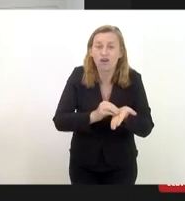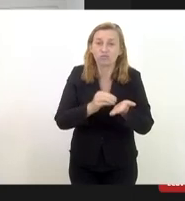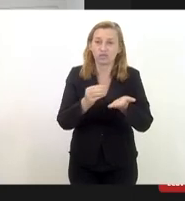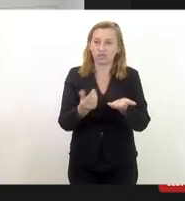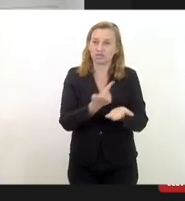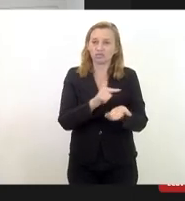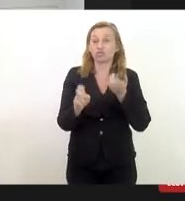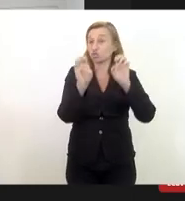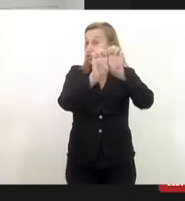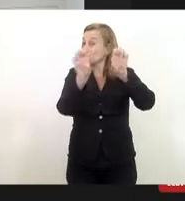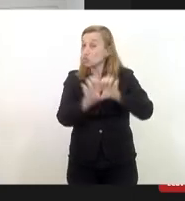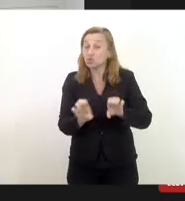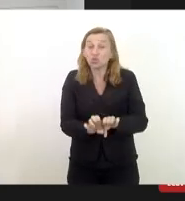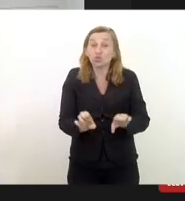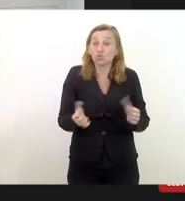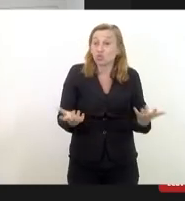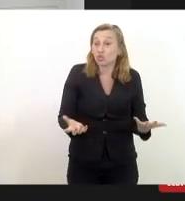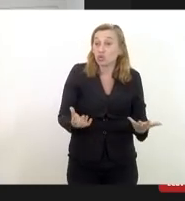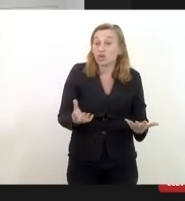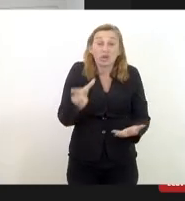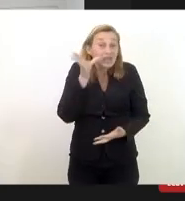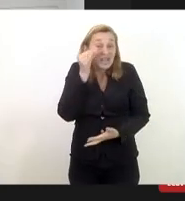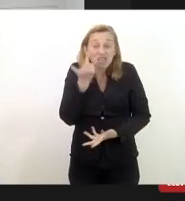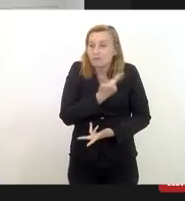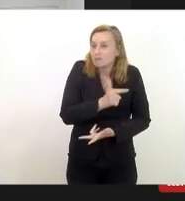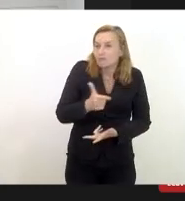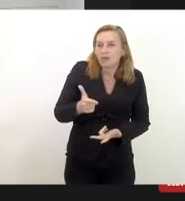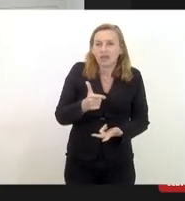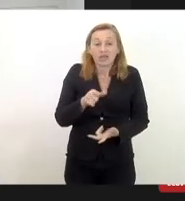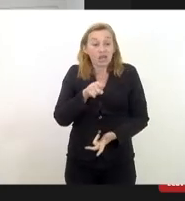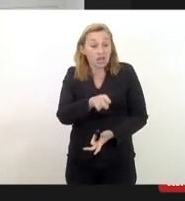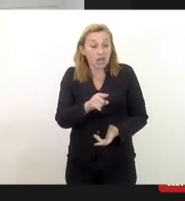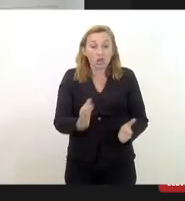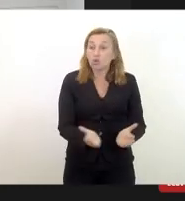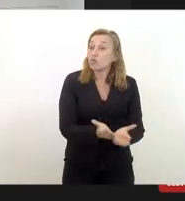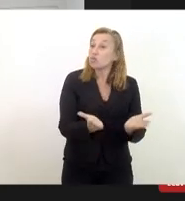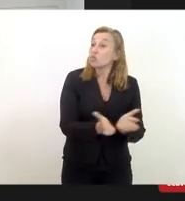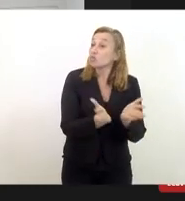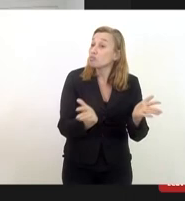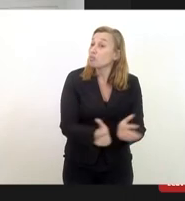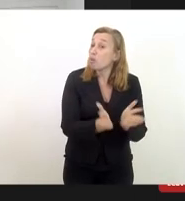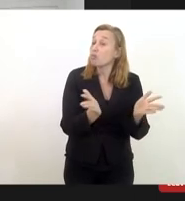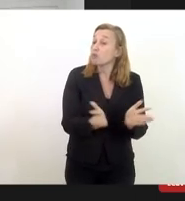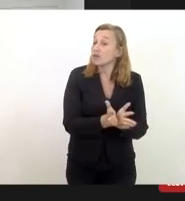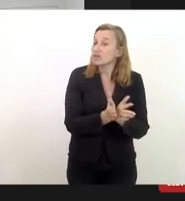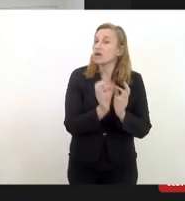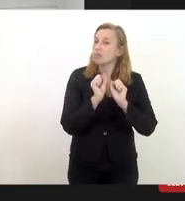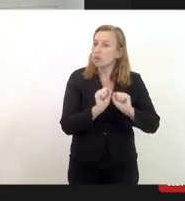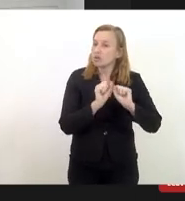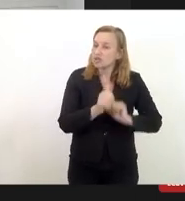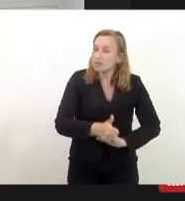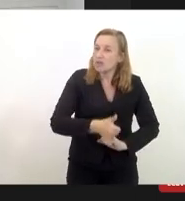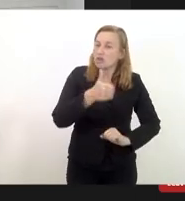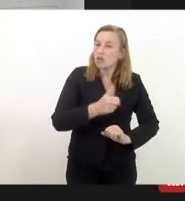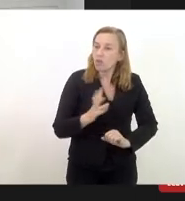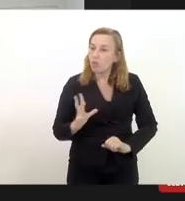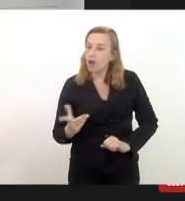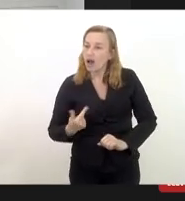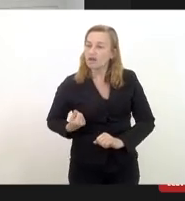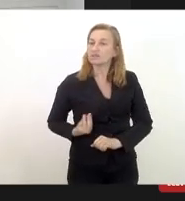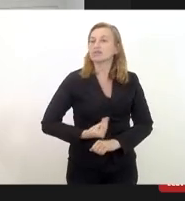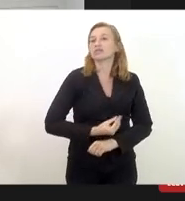infraestrutura, o desinteresse em que aquela população possa ascender a melhores condições de